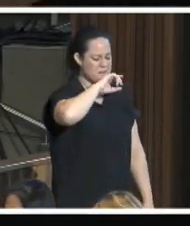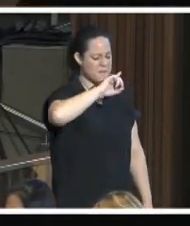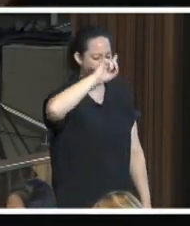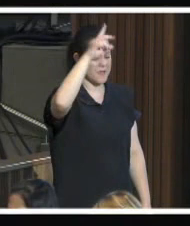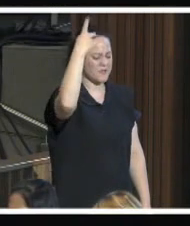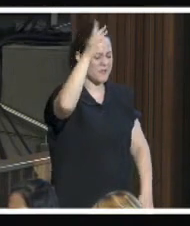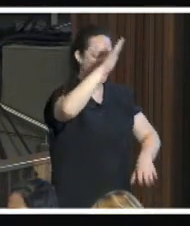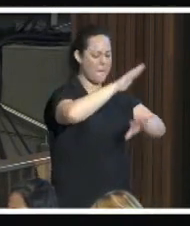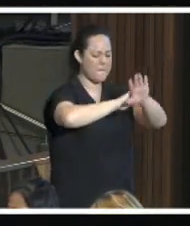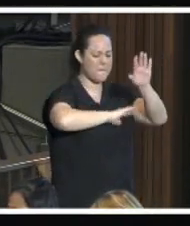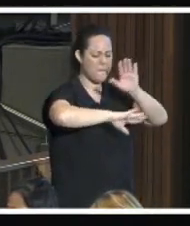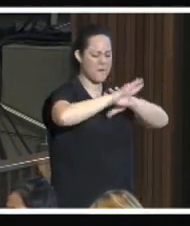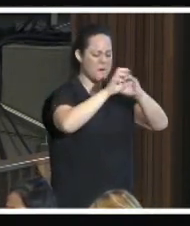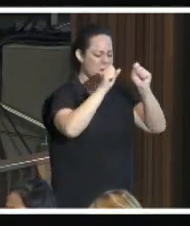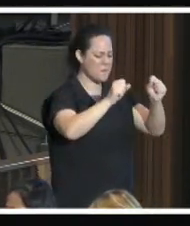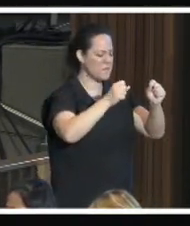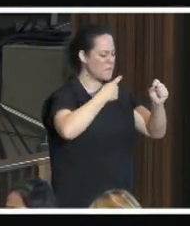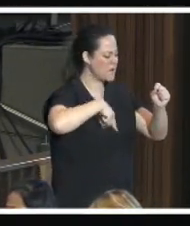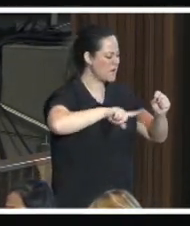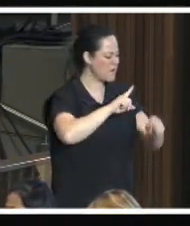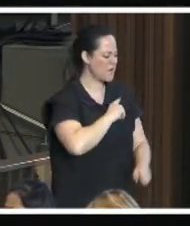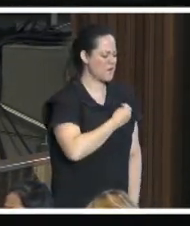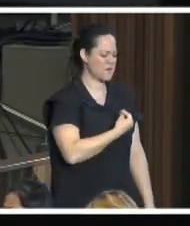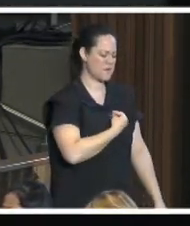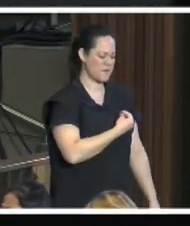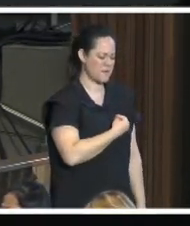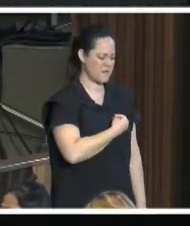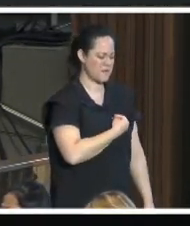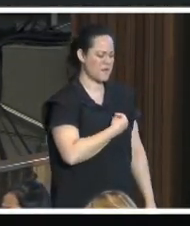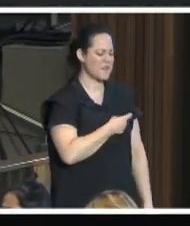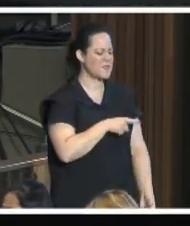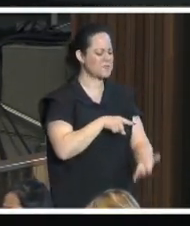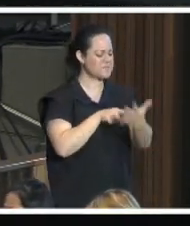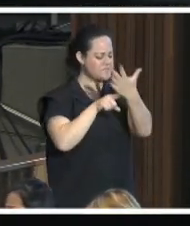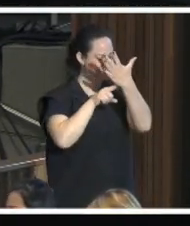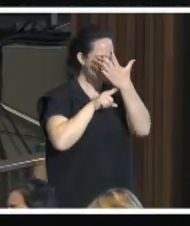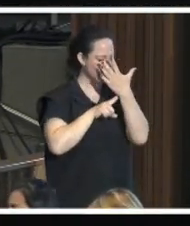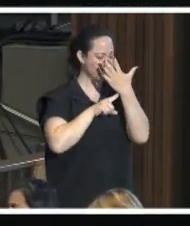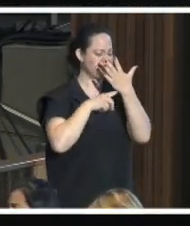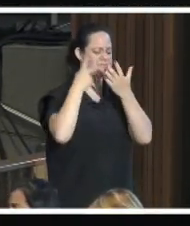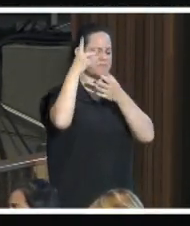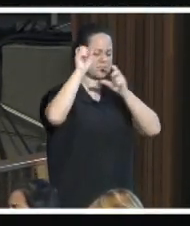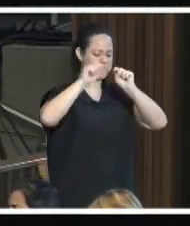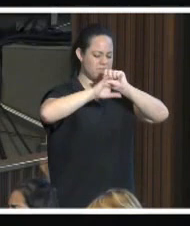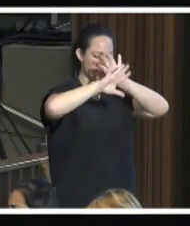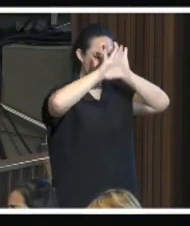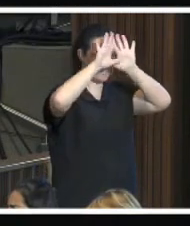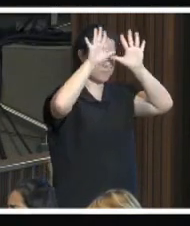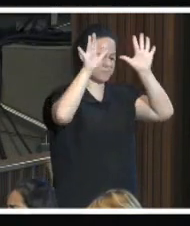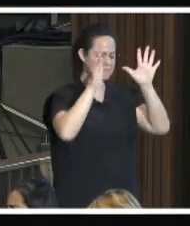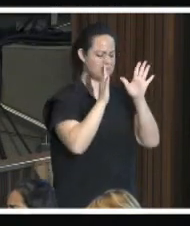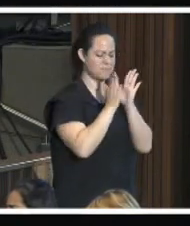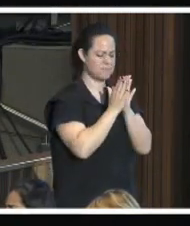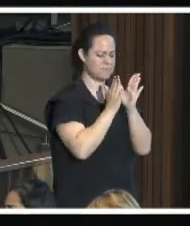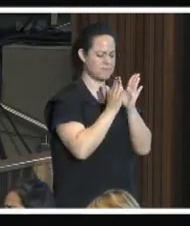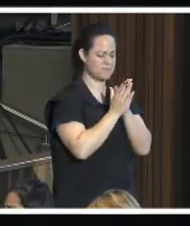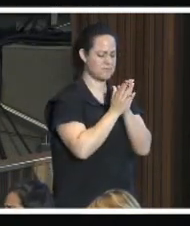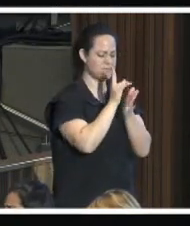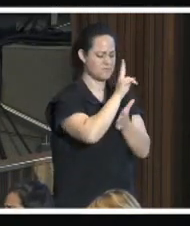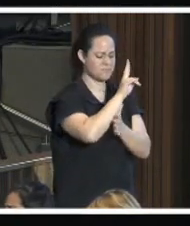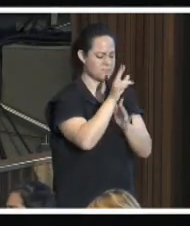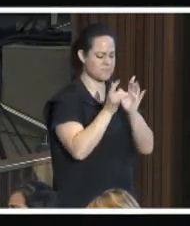de poder sobre todos nós que estamos aqui, e revela a tua glória. É aquilo que oramos em nome